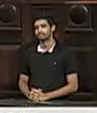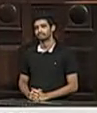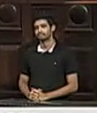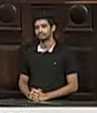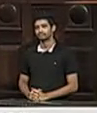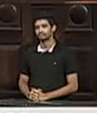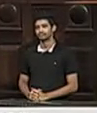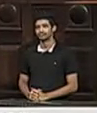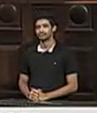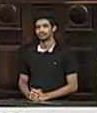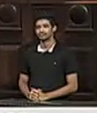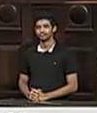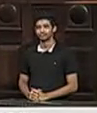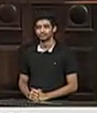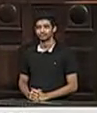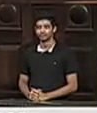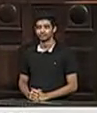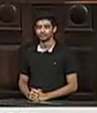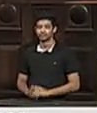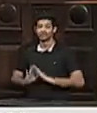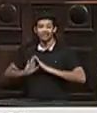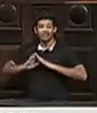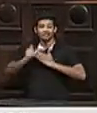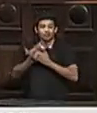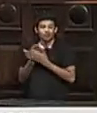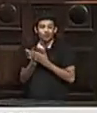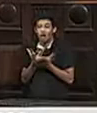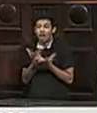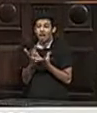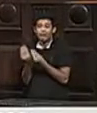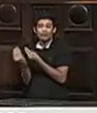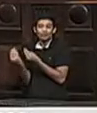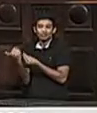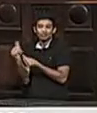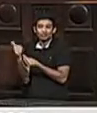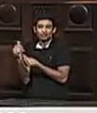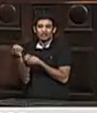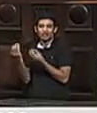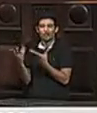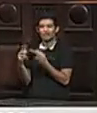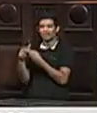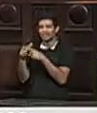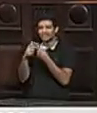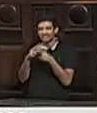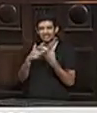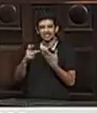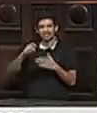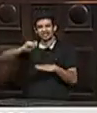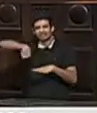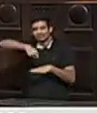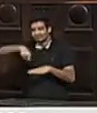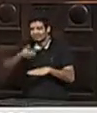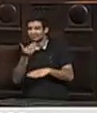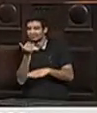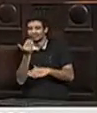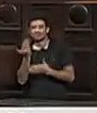As escolas continuam sem receber os recursos para manutenção